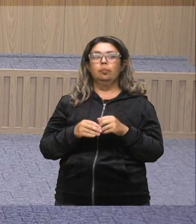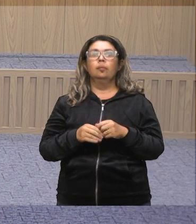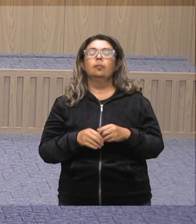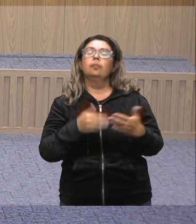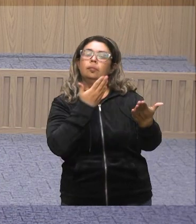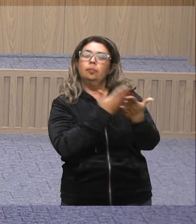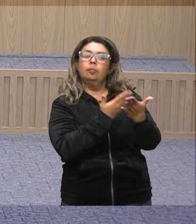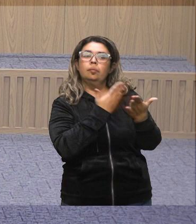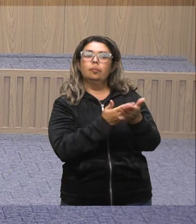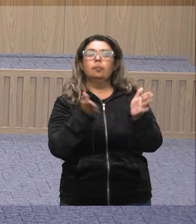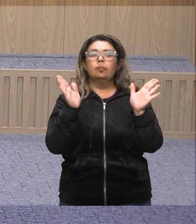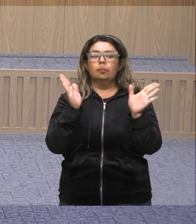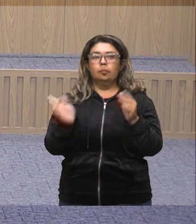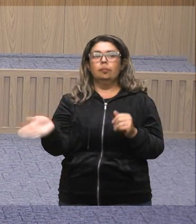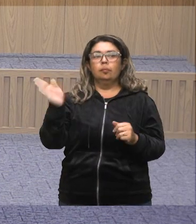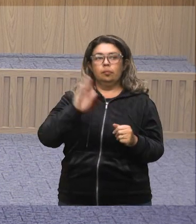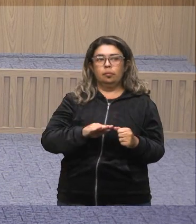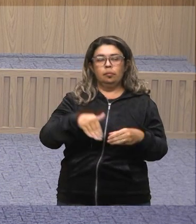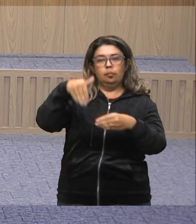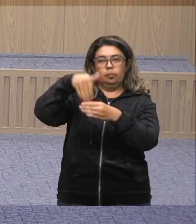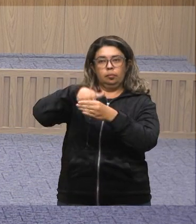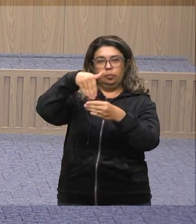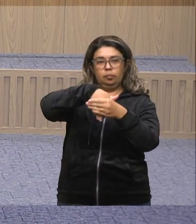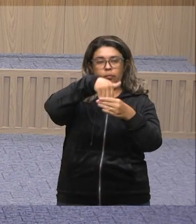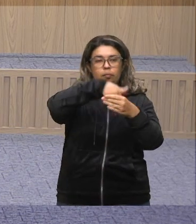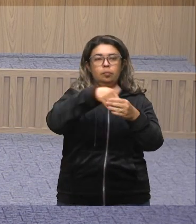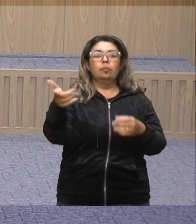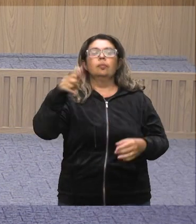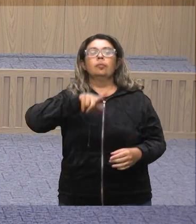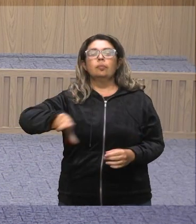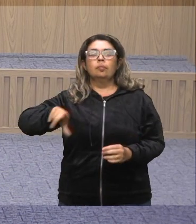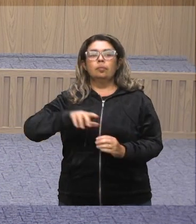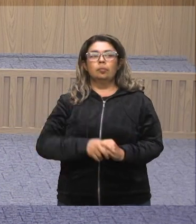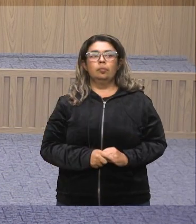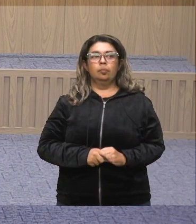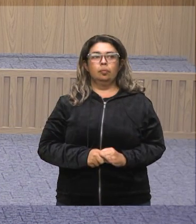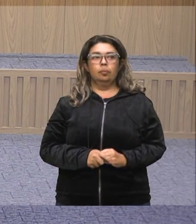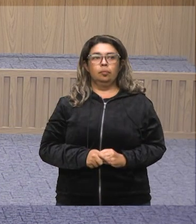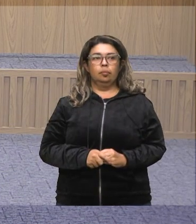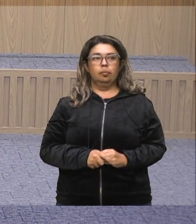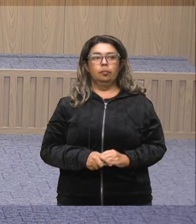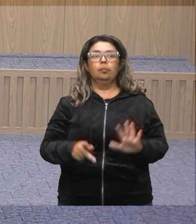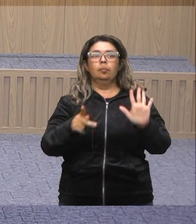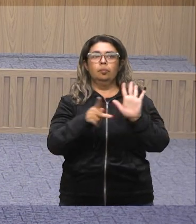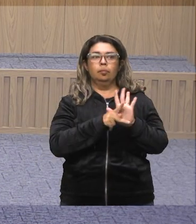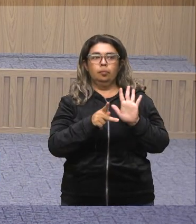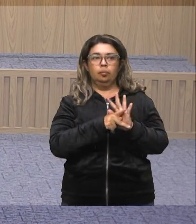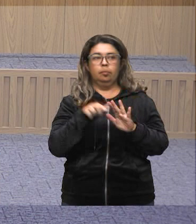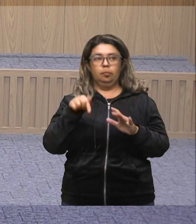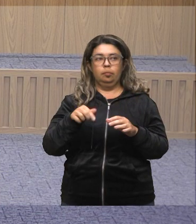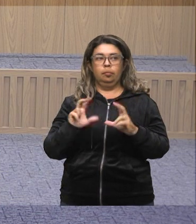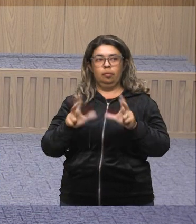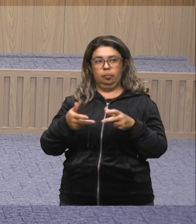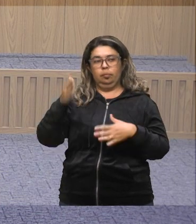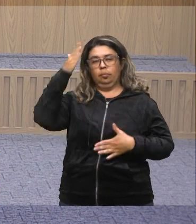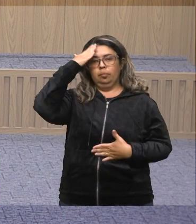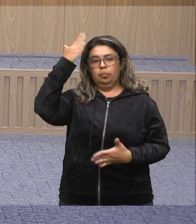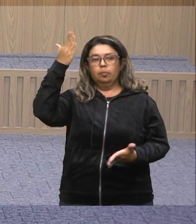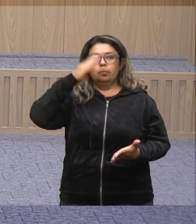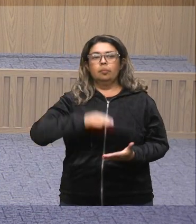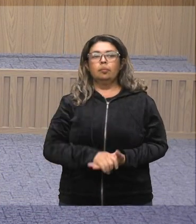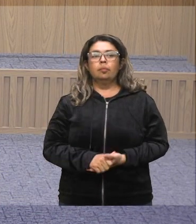sessão e agora volta para a votação em segundo turno. Então, seguimos aí com o projeto tramitando aqui na Câmara. Muito obrigado.